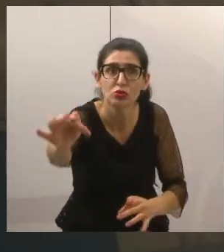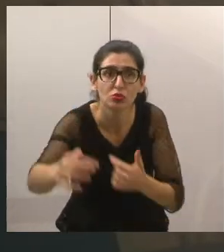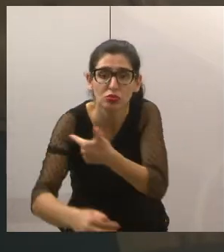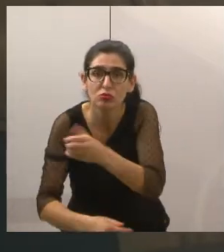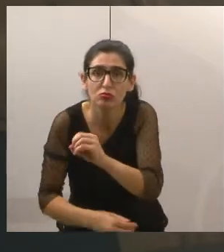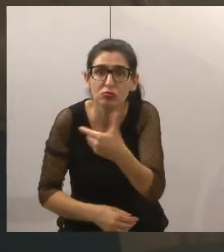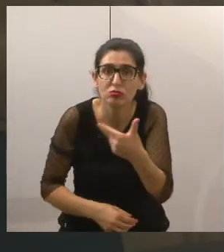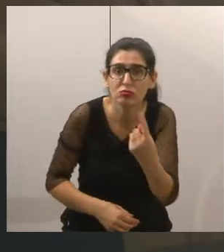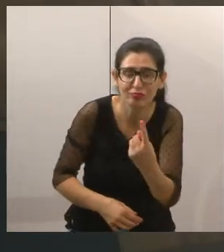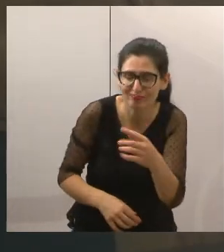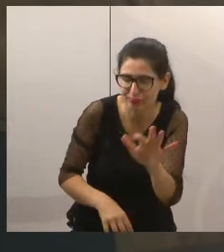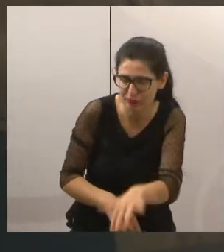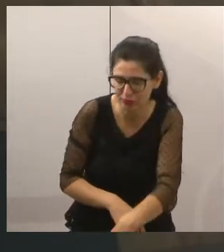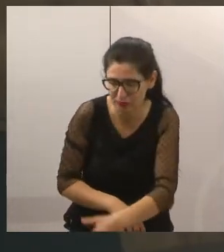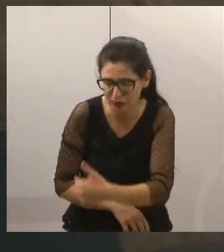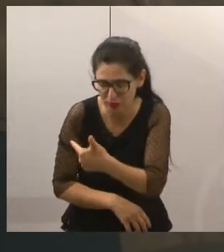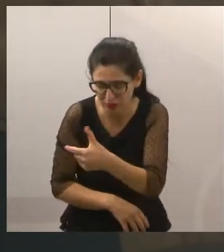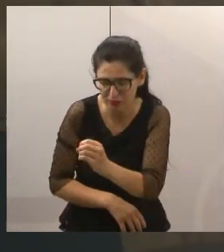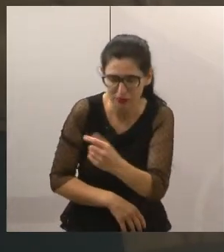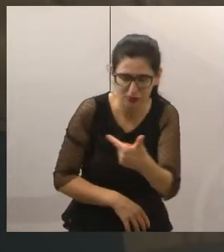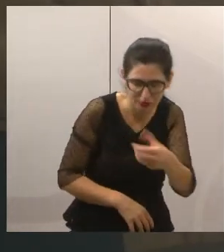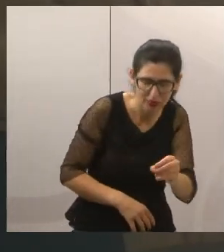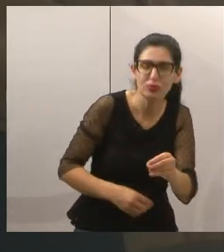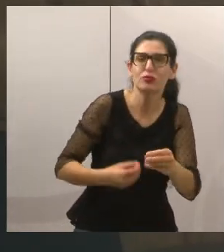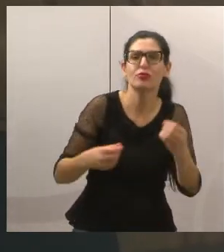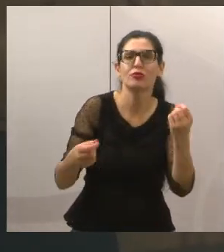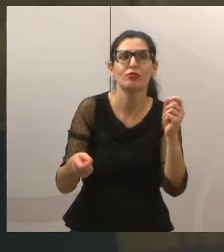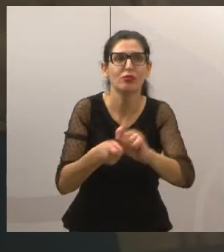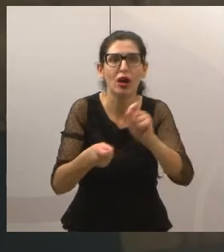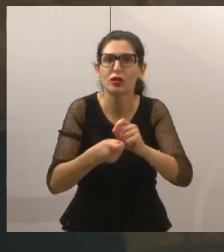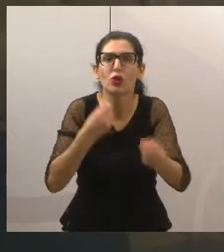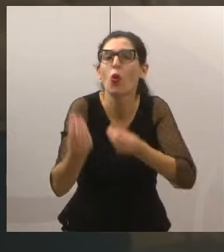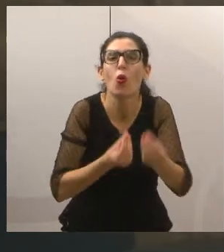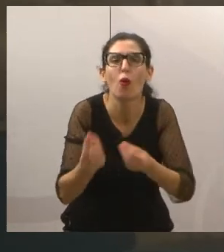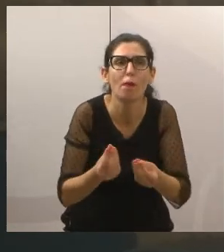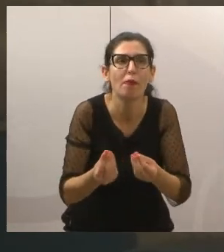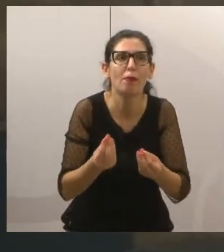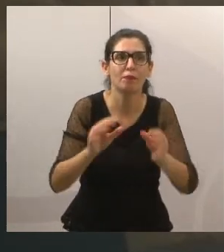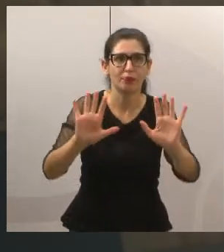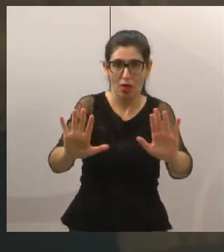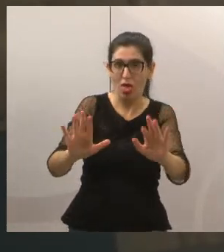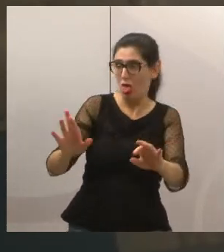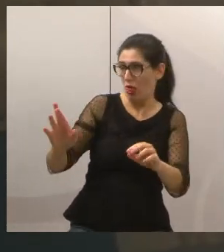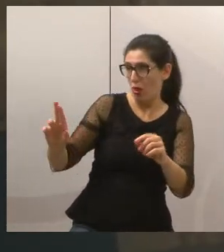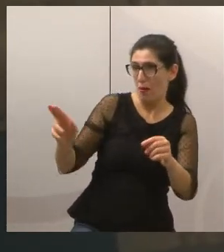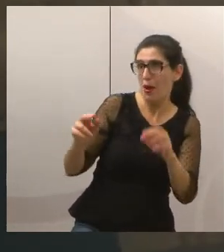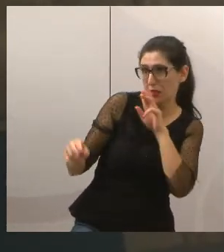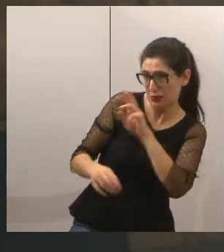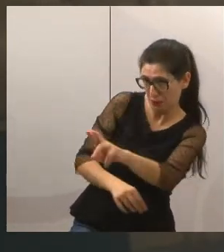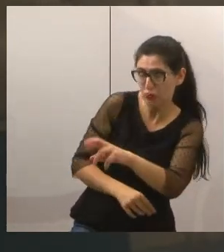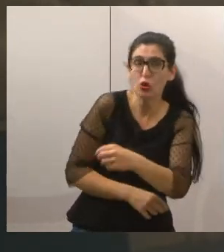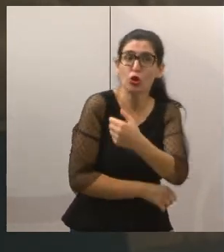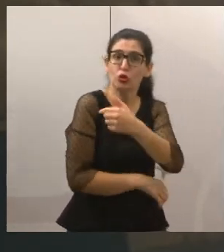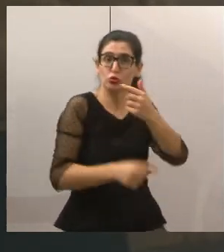tem um objeto, uma finalidade, né? Mas para não fugir da sua pergunta, eu respondo. 2009 para frente